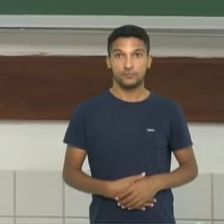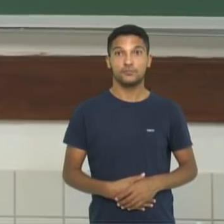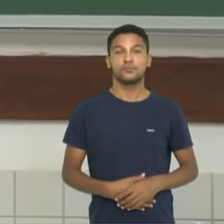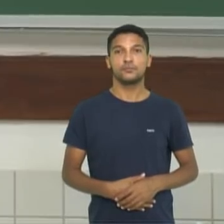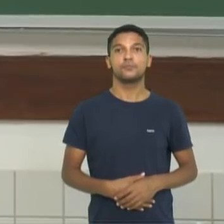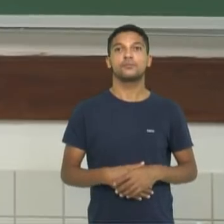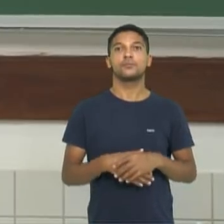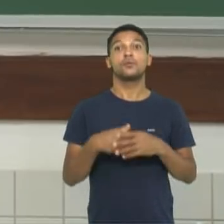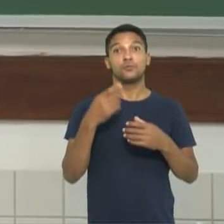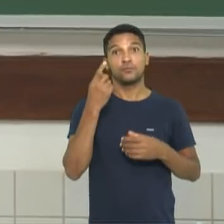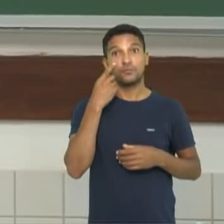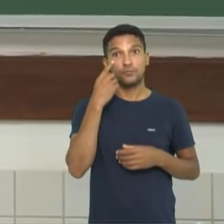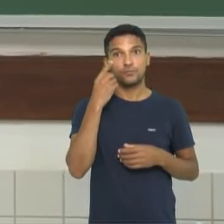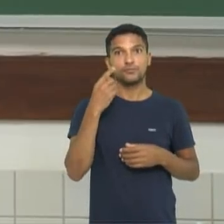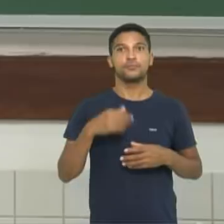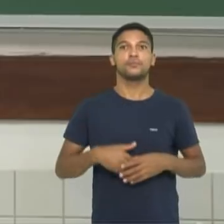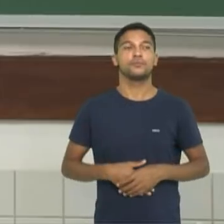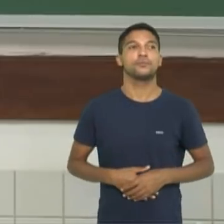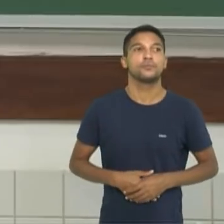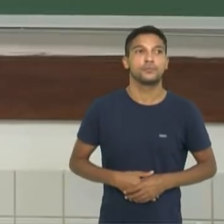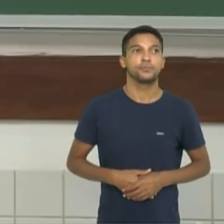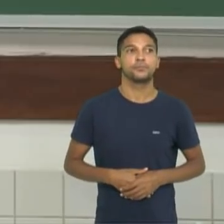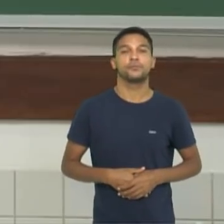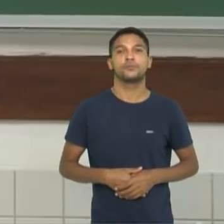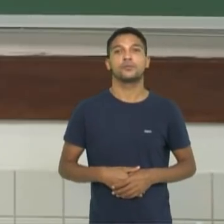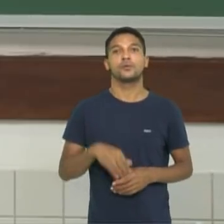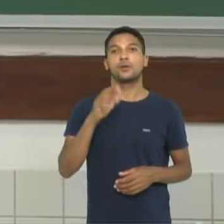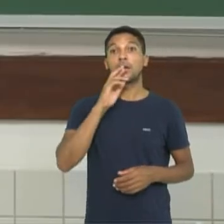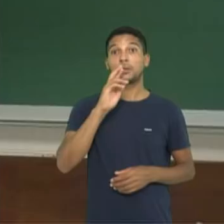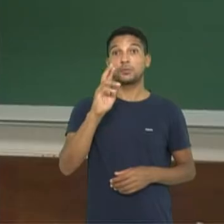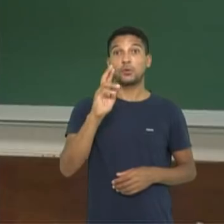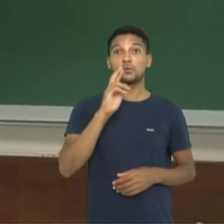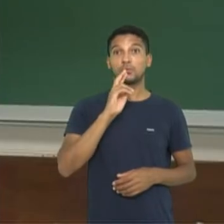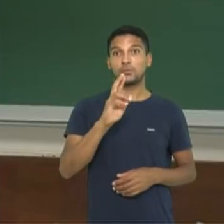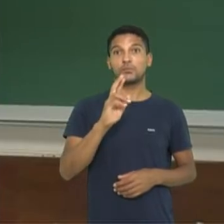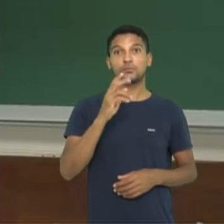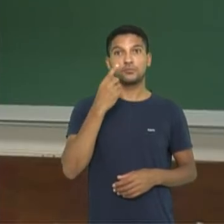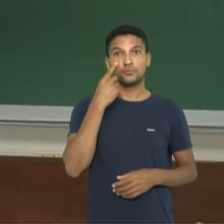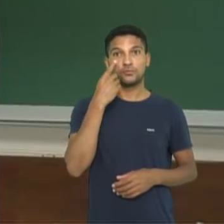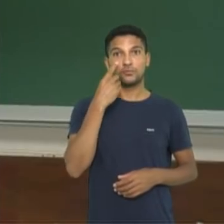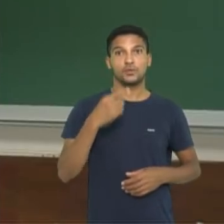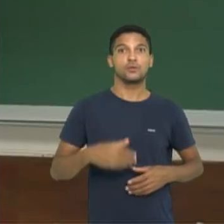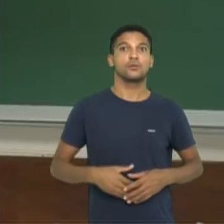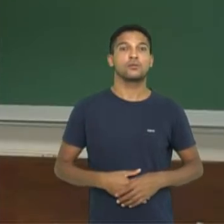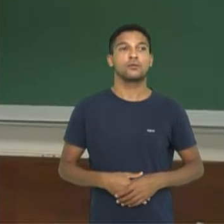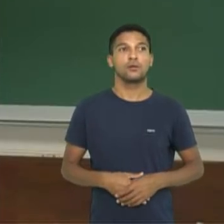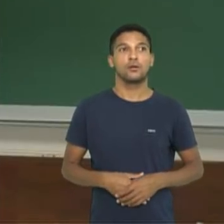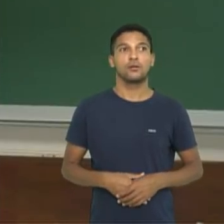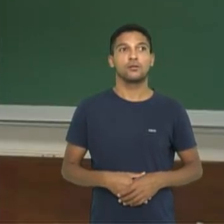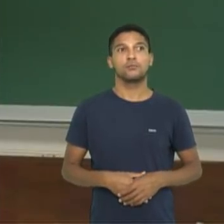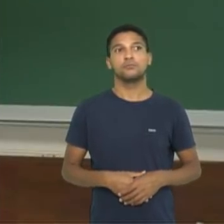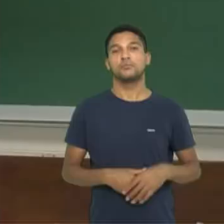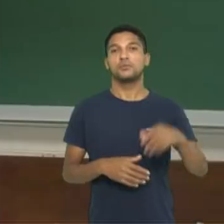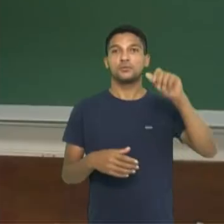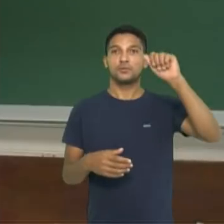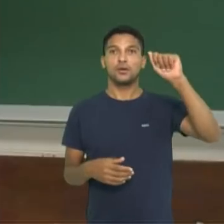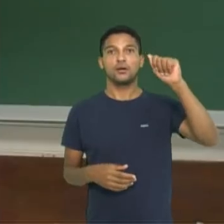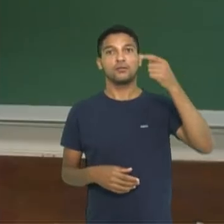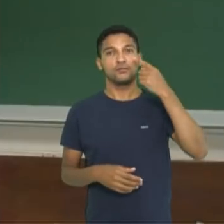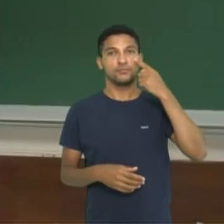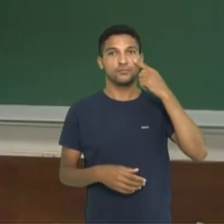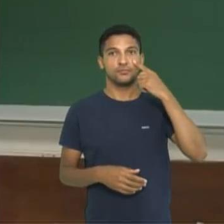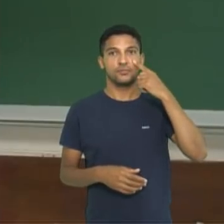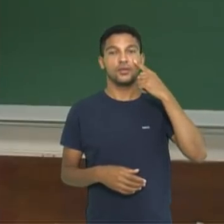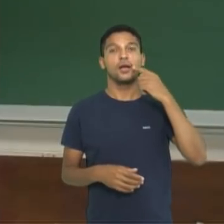Então, galera, retornando, observem lá como que ficou a nossa resposta, né? Então, acertou a letra A quem considerou que nós temos ali